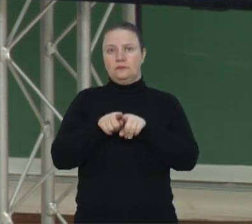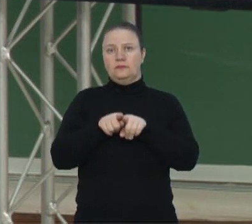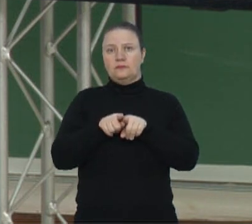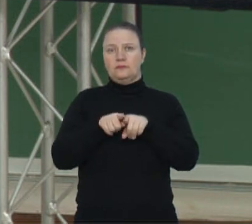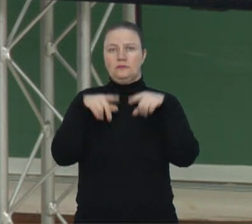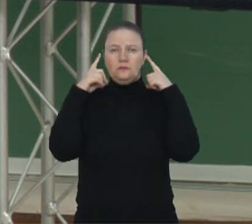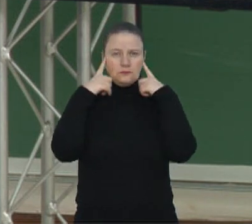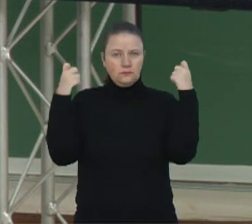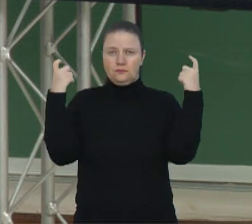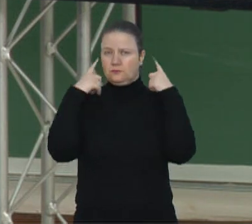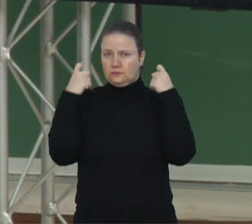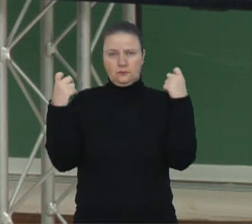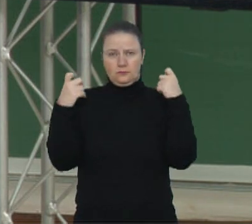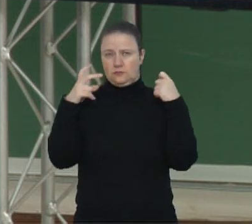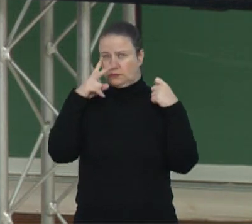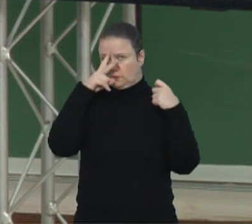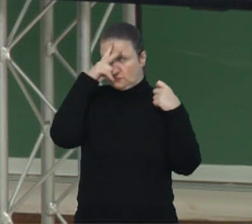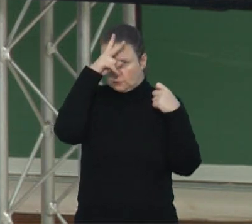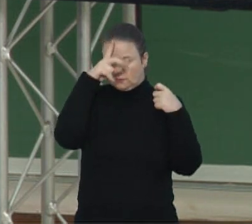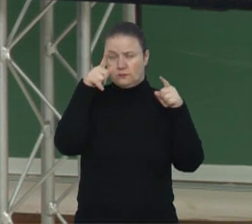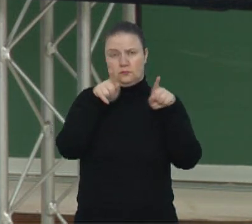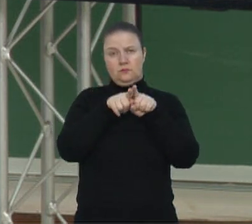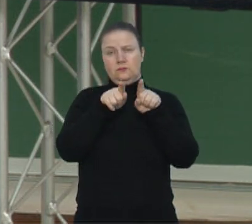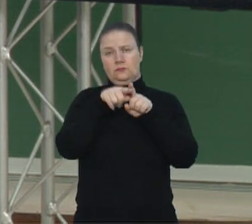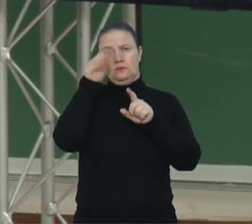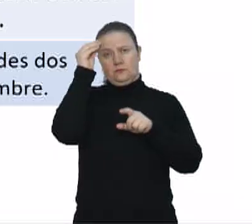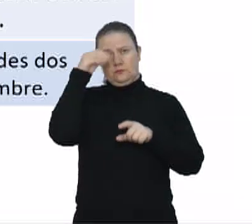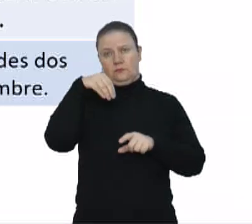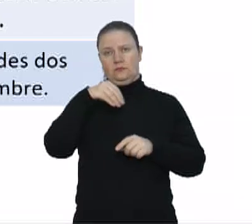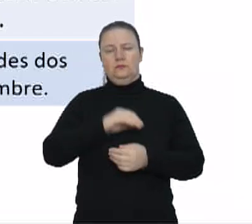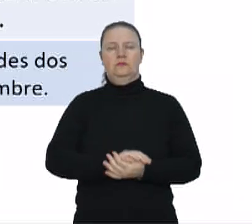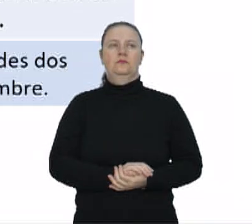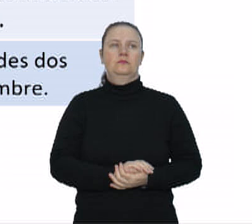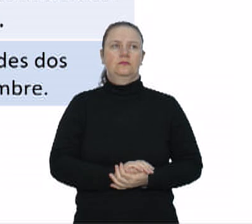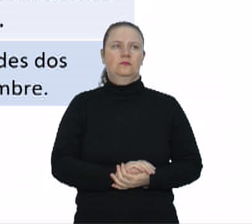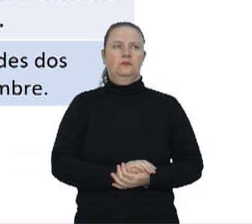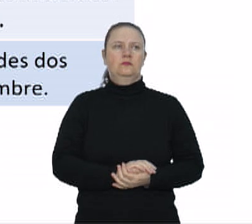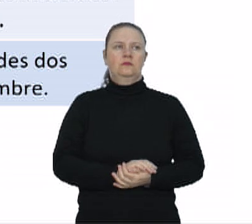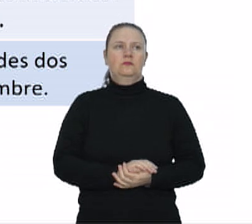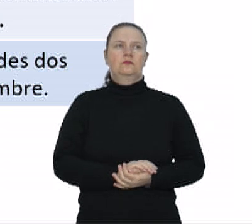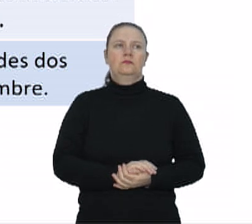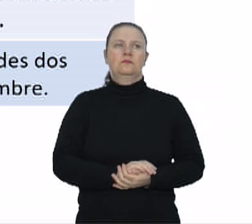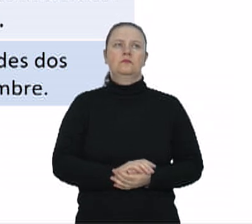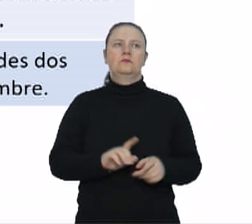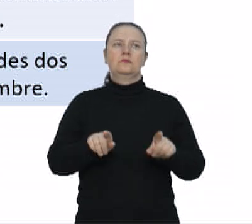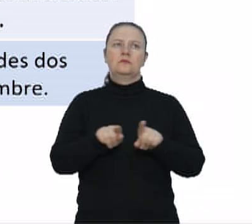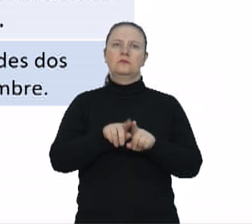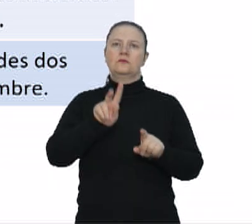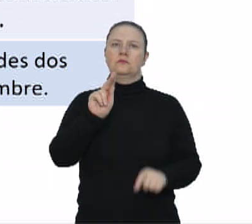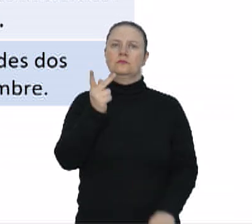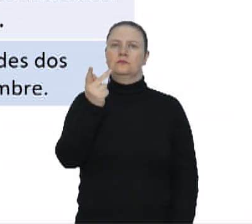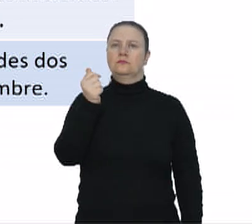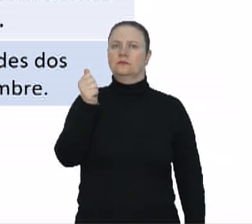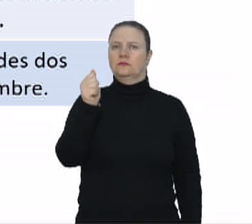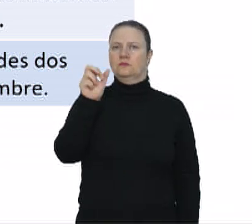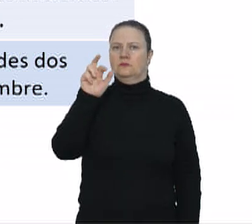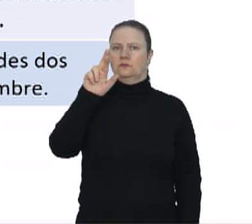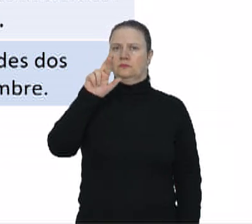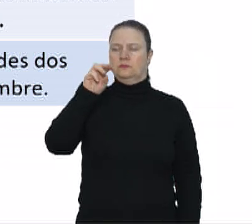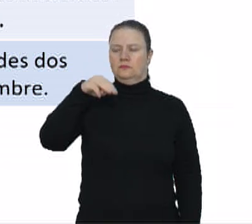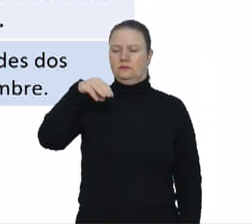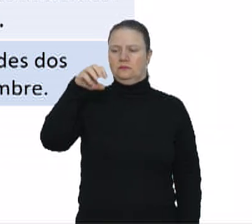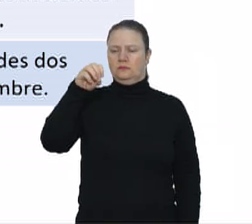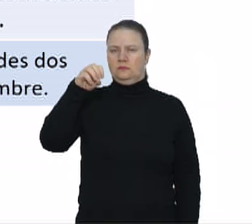sons graves e os agudos. Então, a harmonia vai ser numa dimensão vertical,